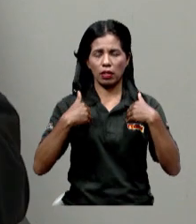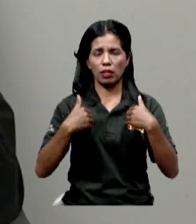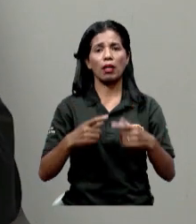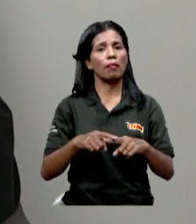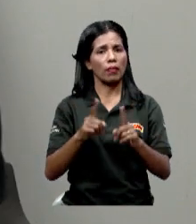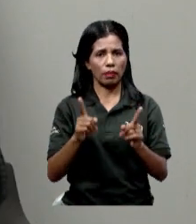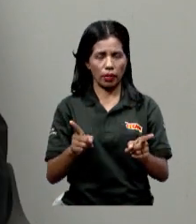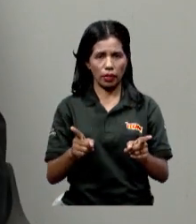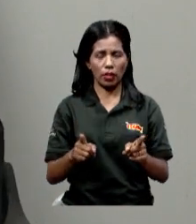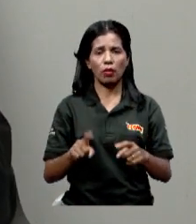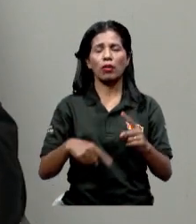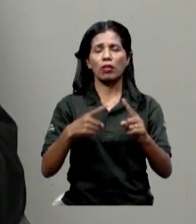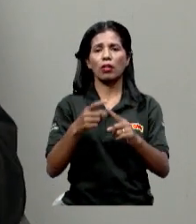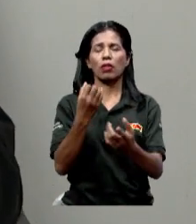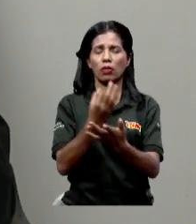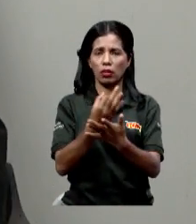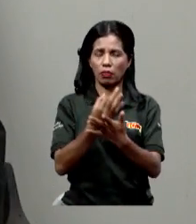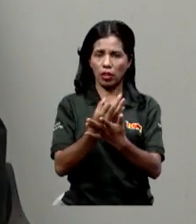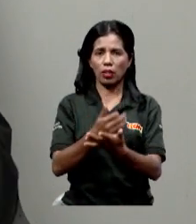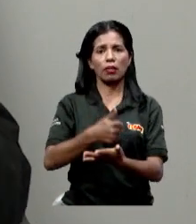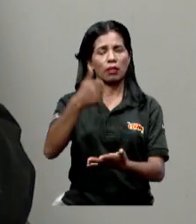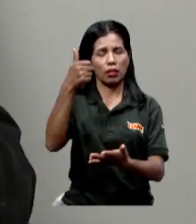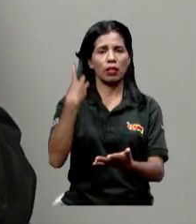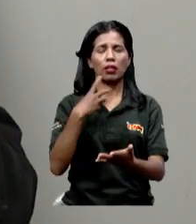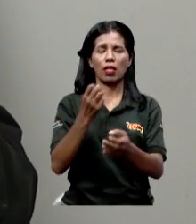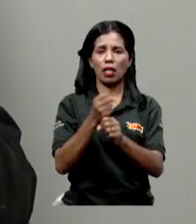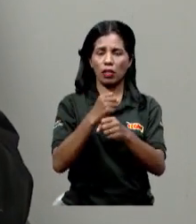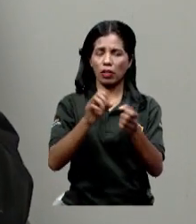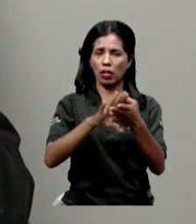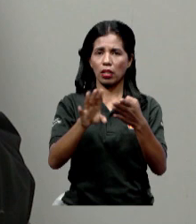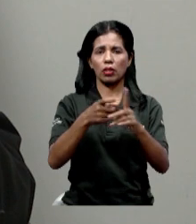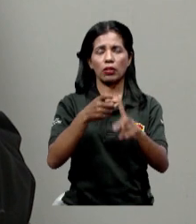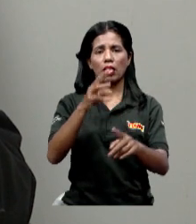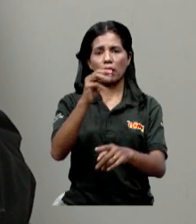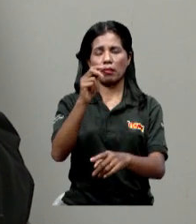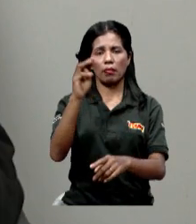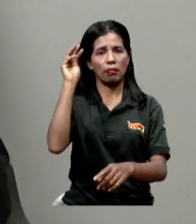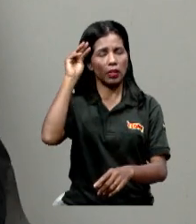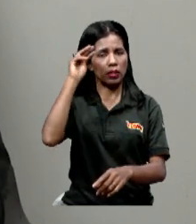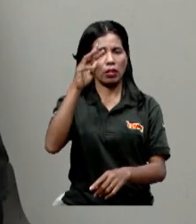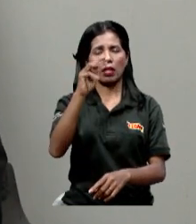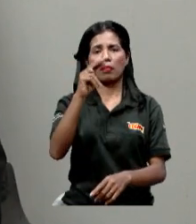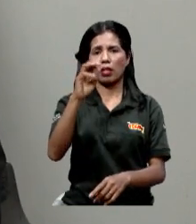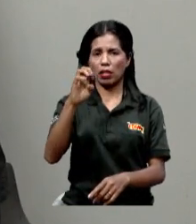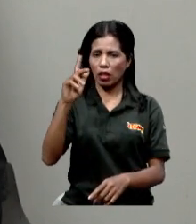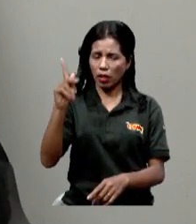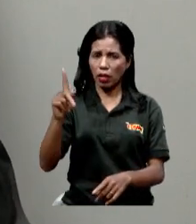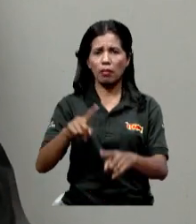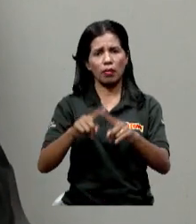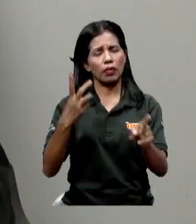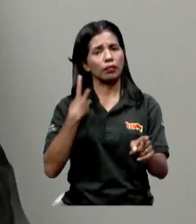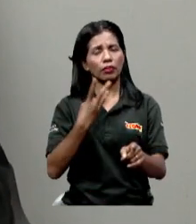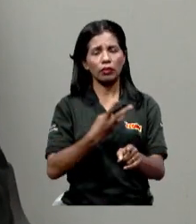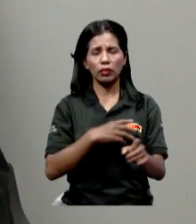bem, o engenheiro orçamento no Liu, e está sendo carta oficial, Liu, o ministro do negócio estrangeiro. Mas bem, estamos lá, os